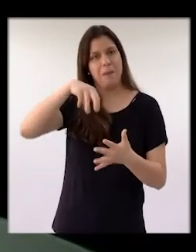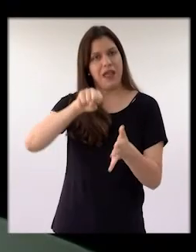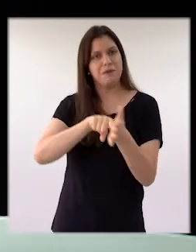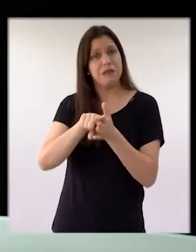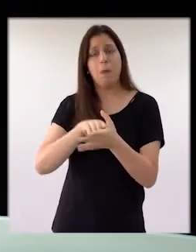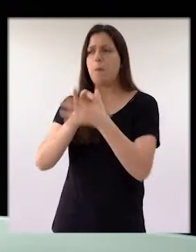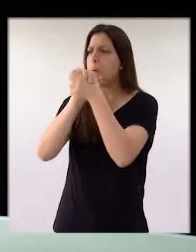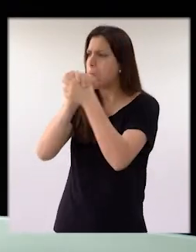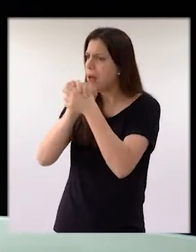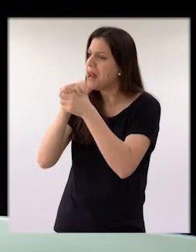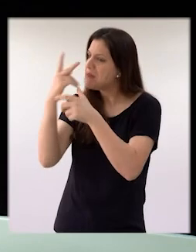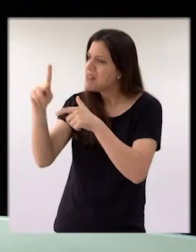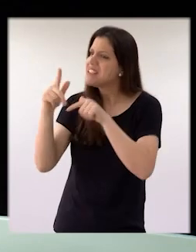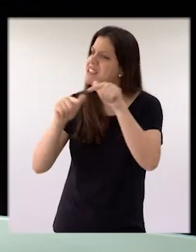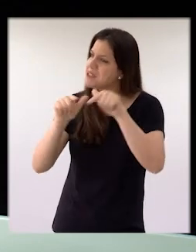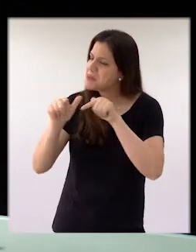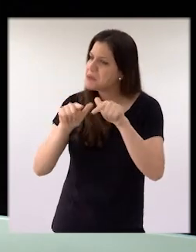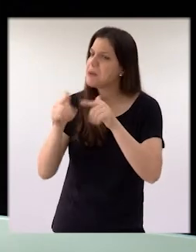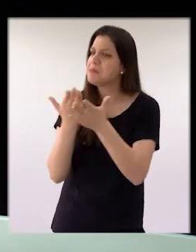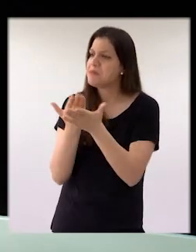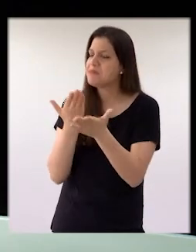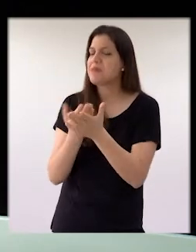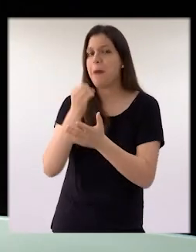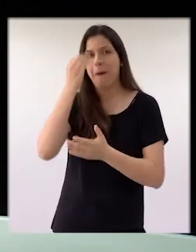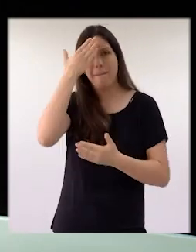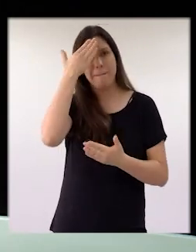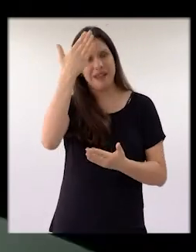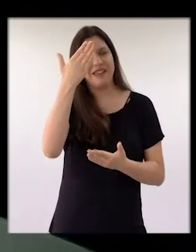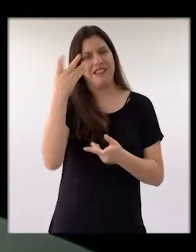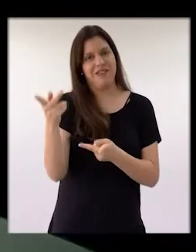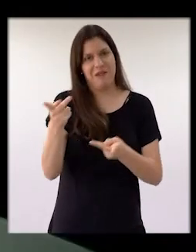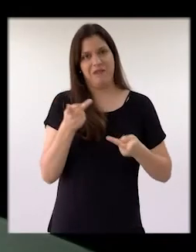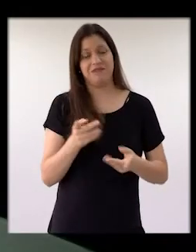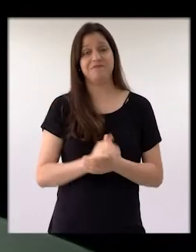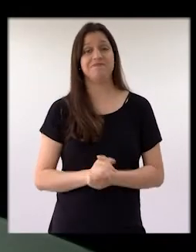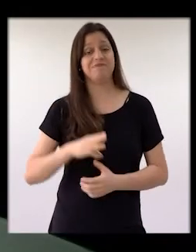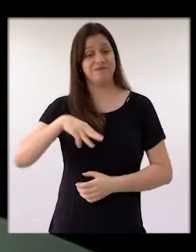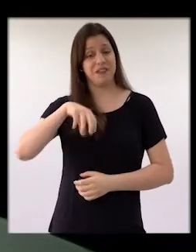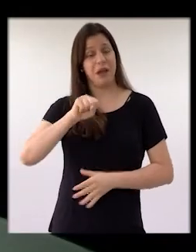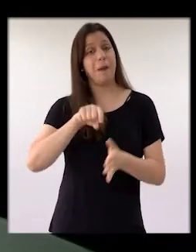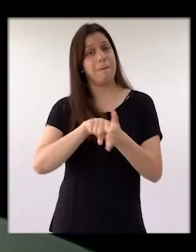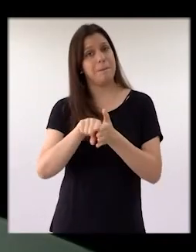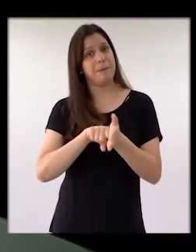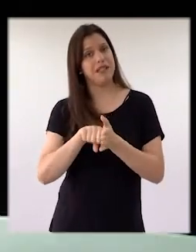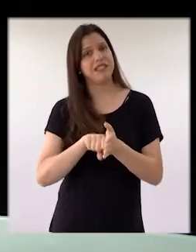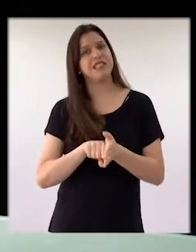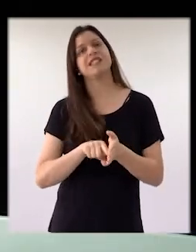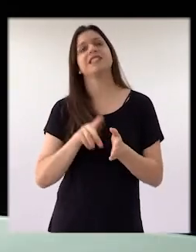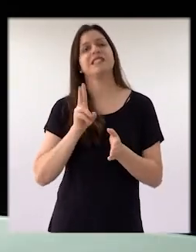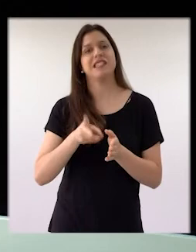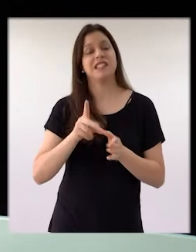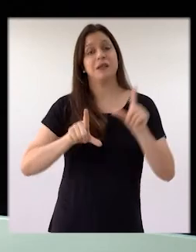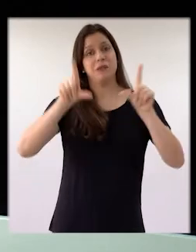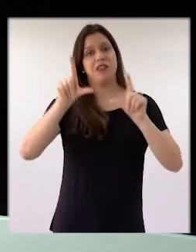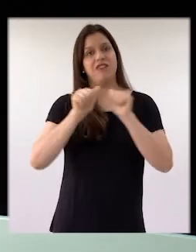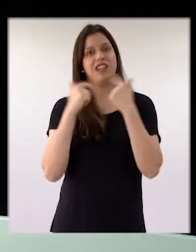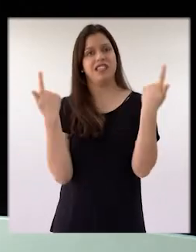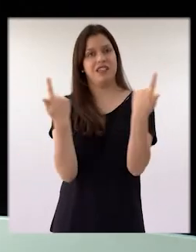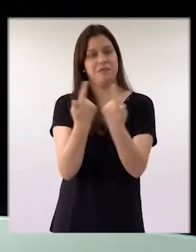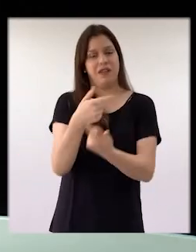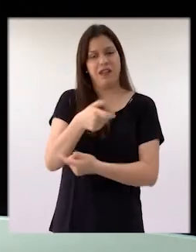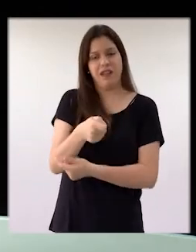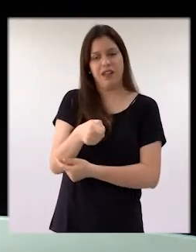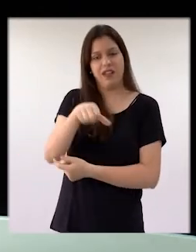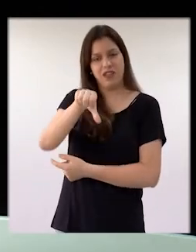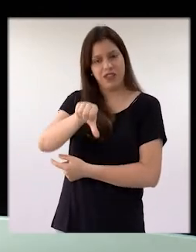sua participação aqui no MS Pesquisa e parabéns pelo seu trabalho. Obrigado pelo convite. Bom, o MS Pesquisa é sempre exibido